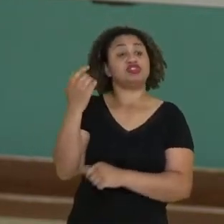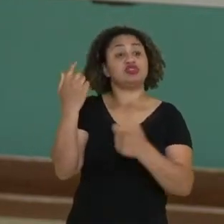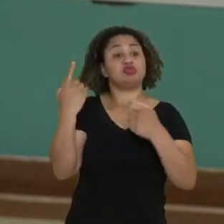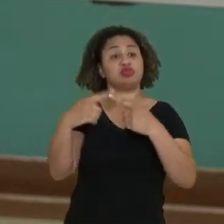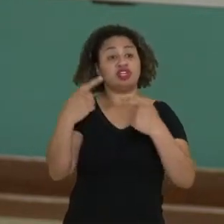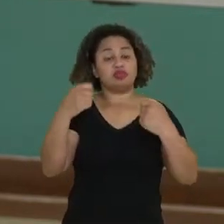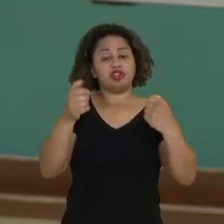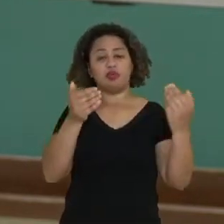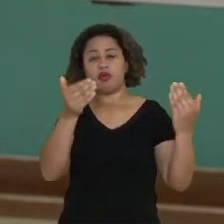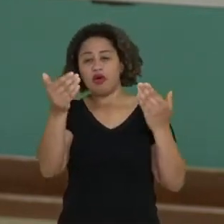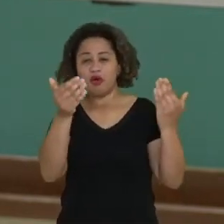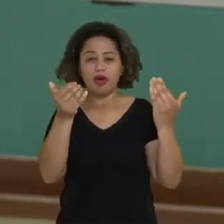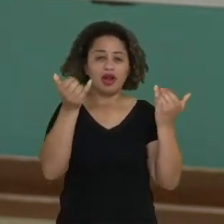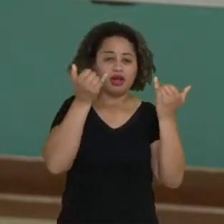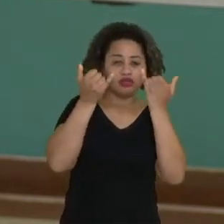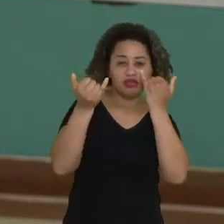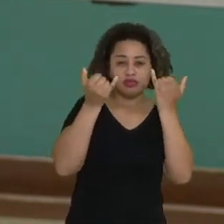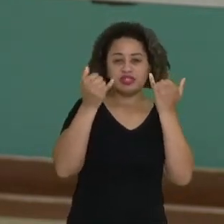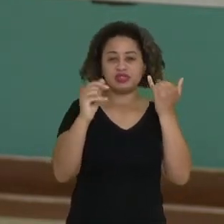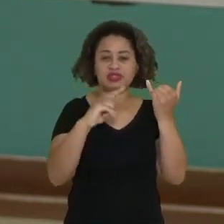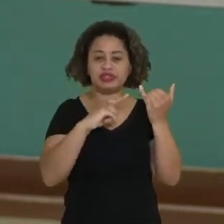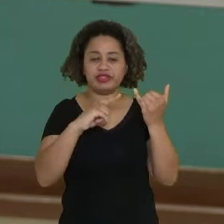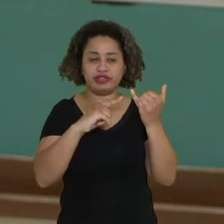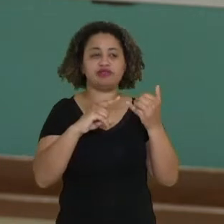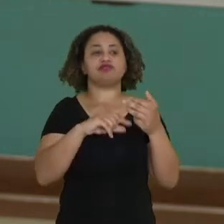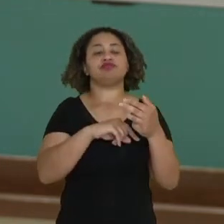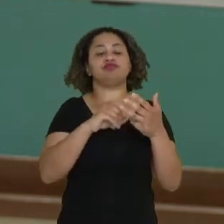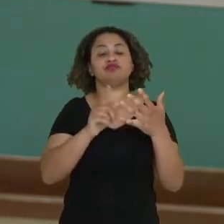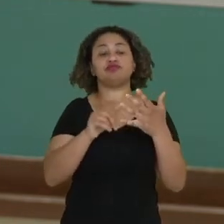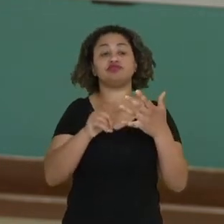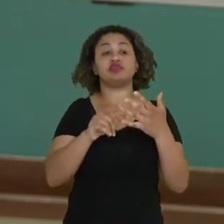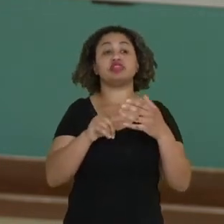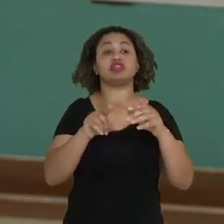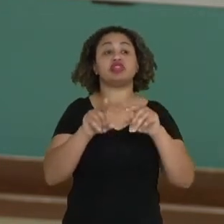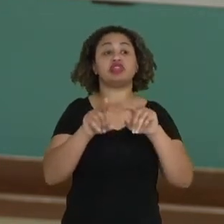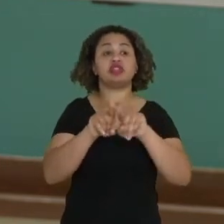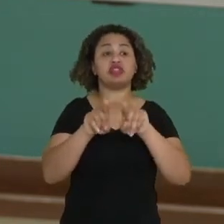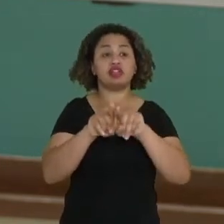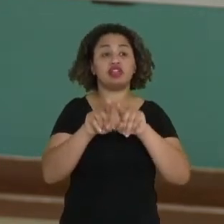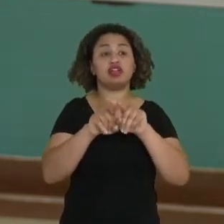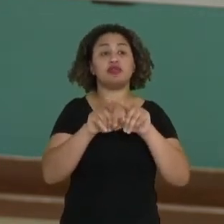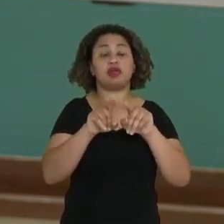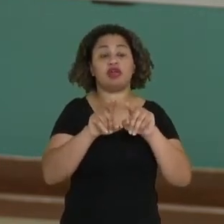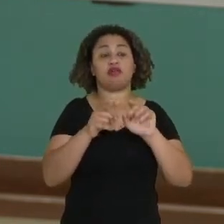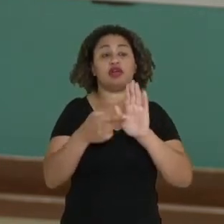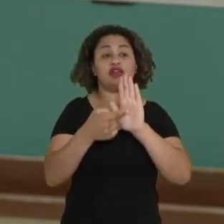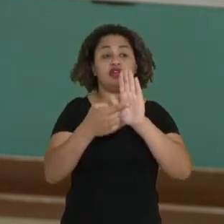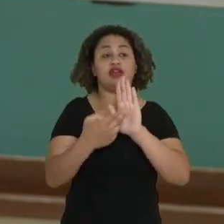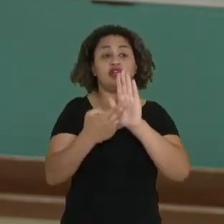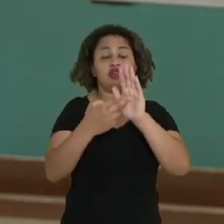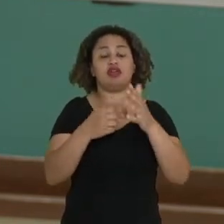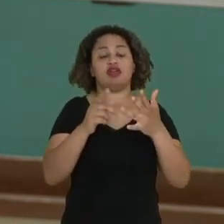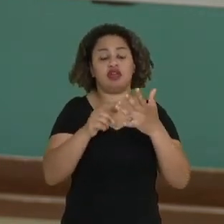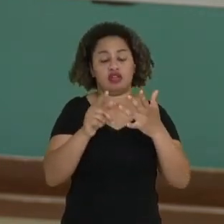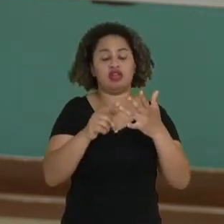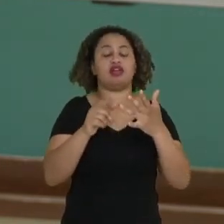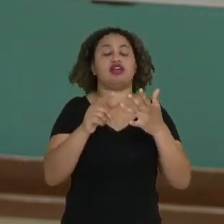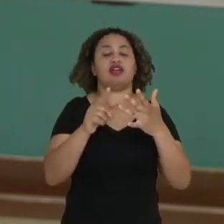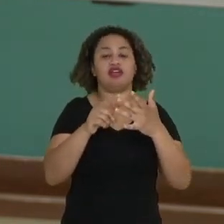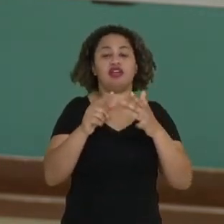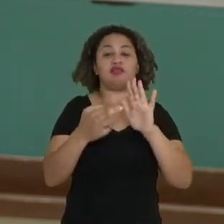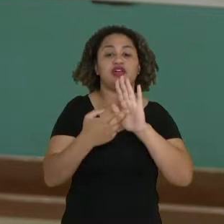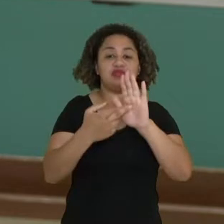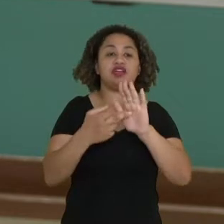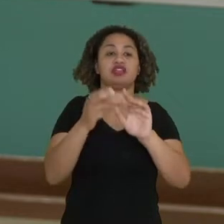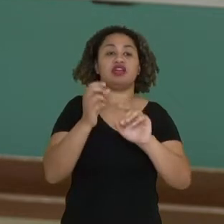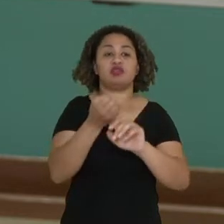para comparar as informações dadas pelos gráficos, usadas para representar quantidades como o tempo,